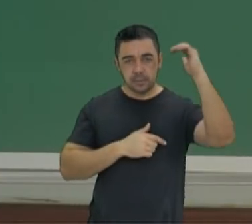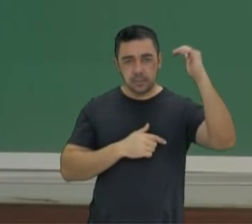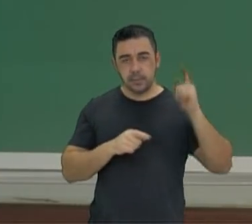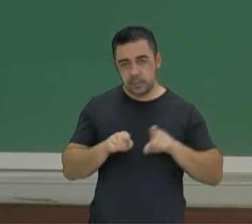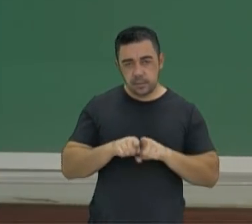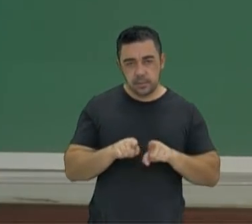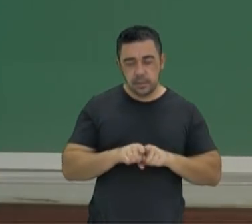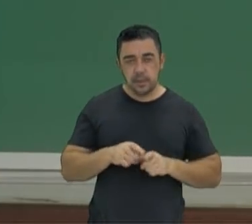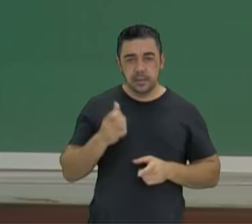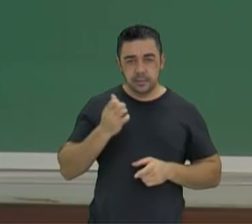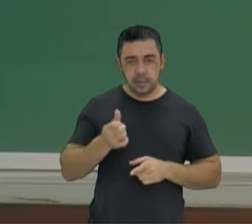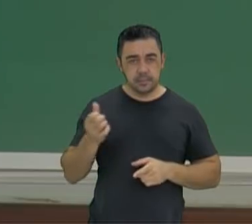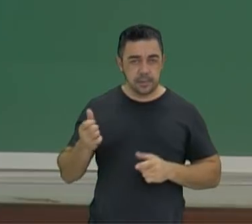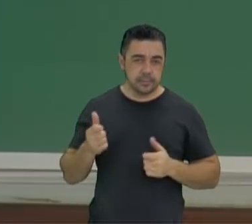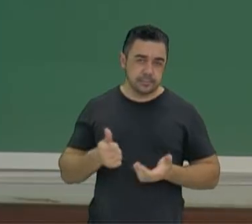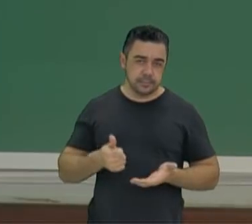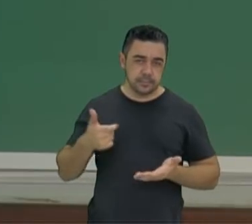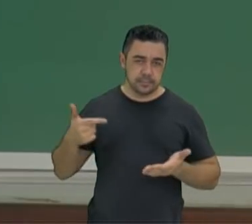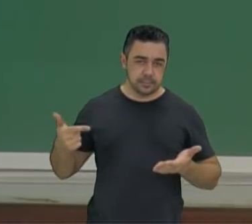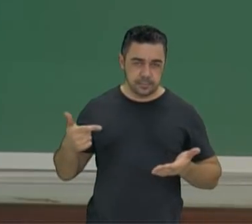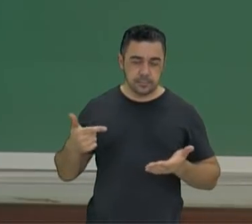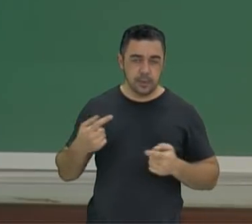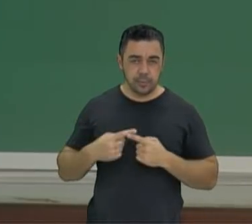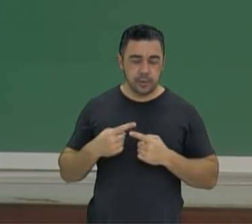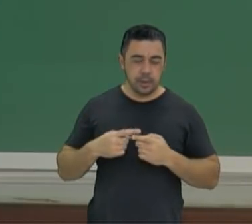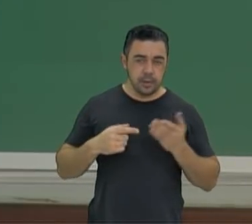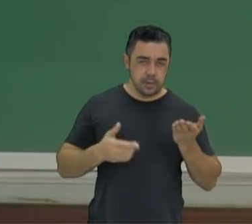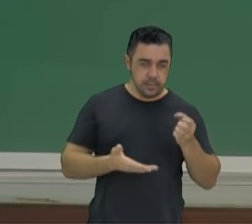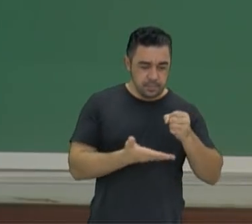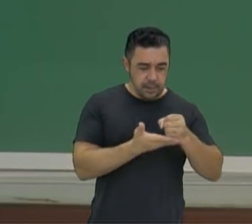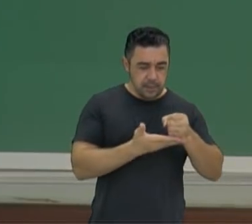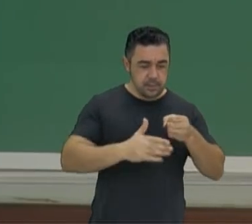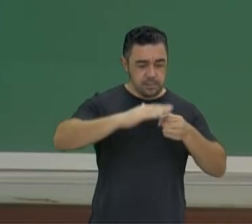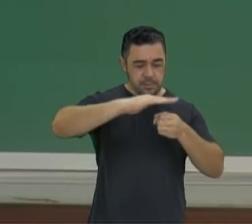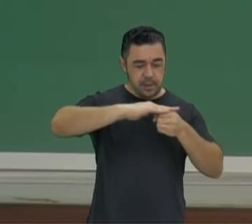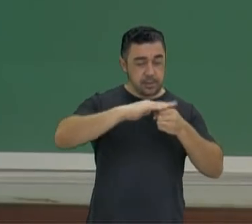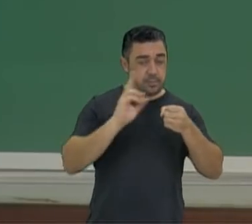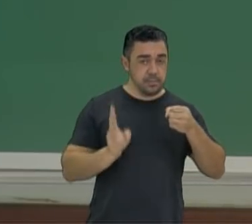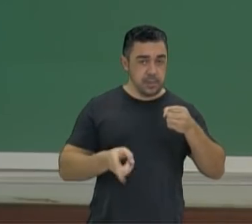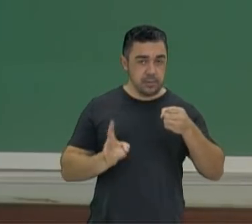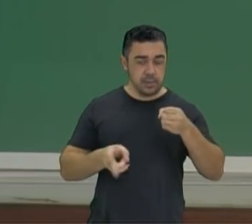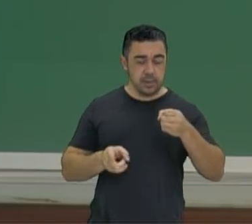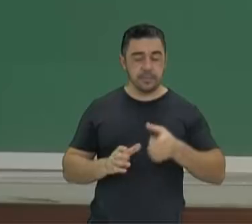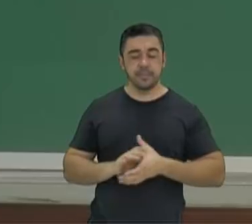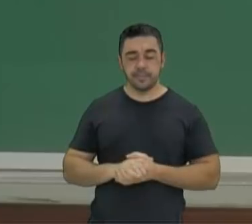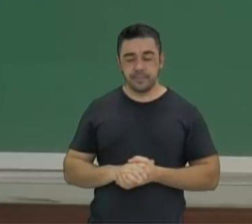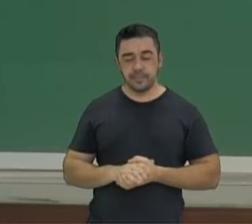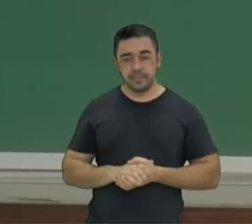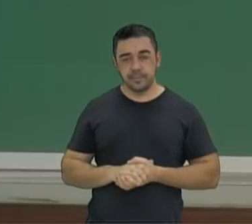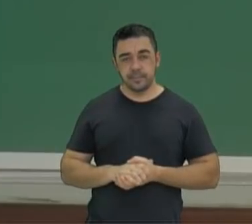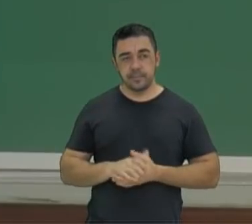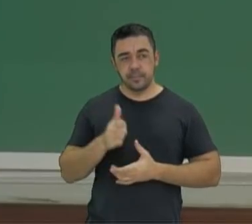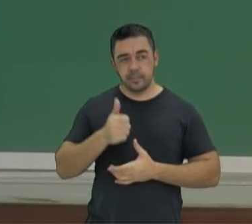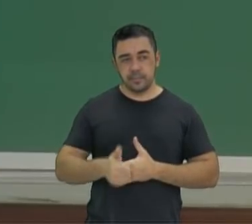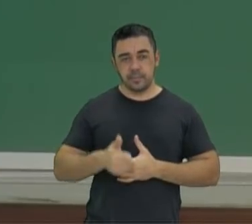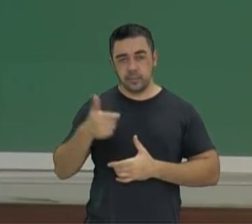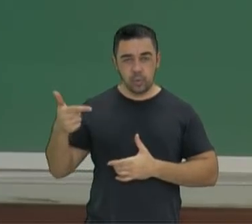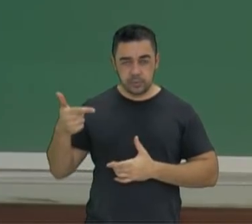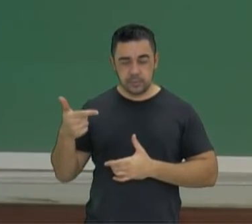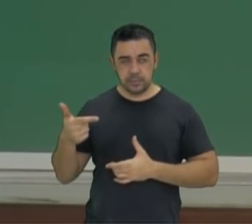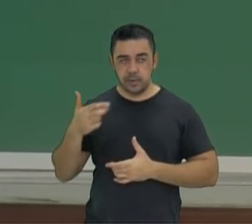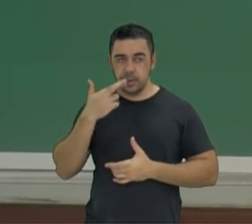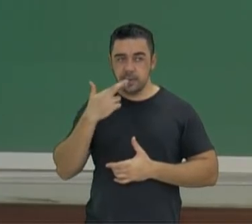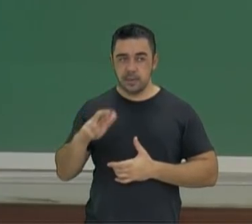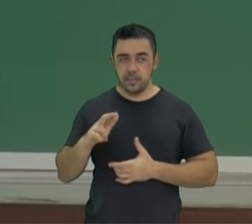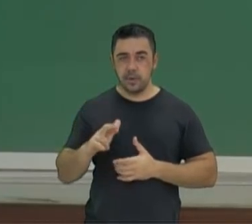na base superior, porque o prisma eu tenho 2 bases congruentes. Lembram disso? Então eu vou ter 12. Então